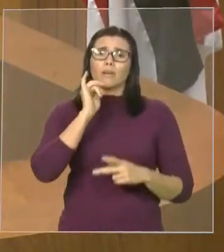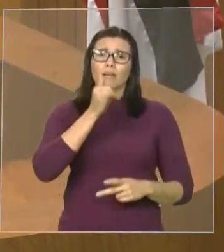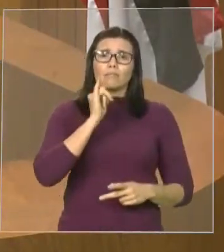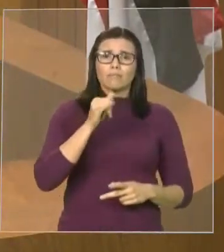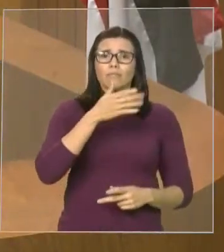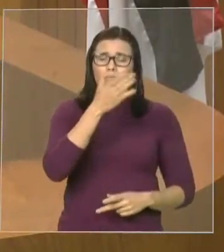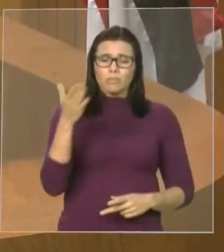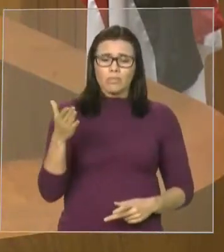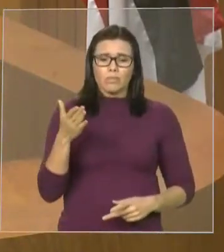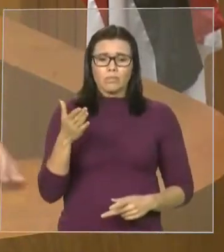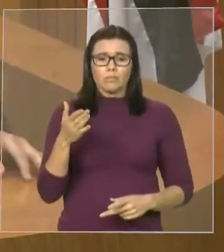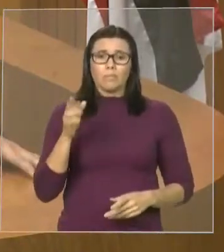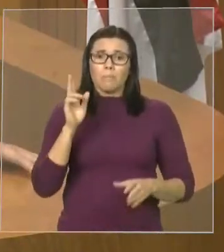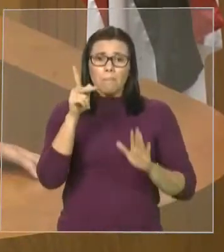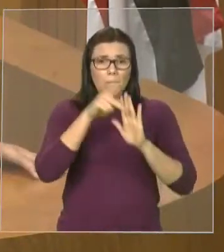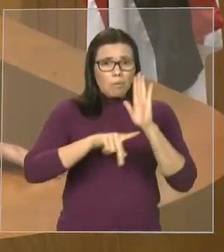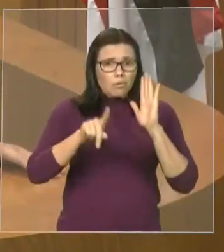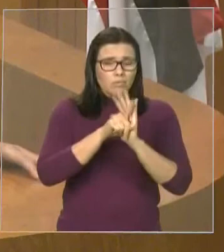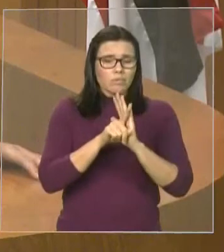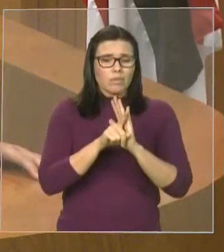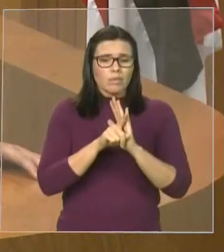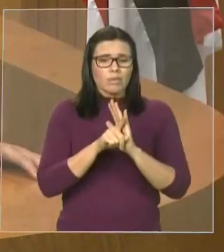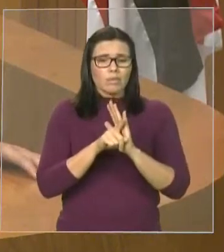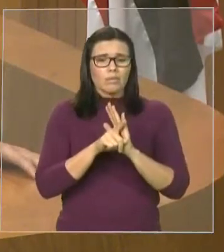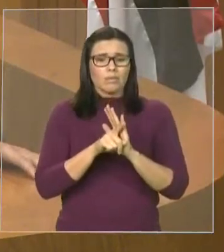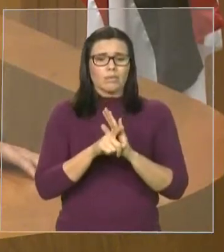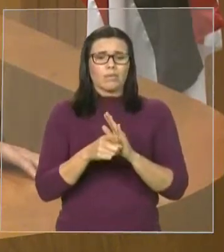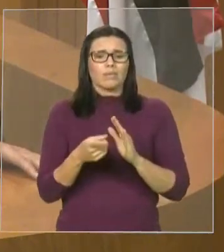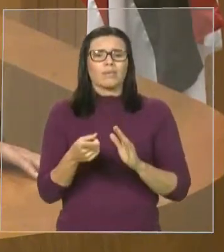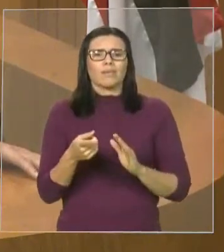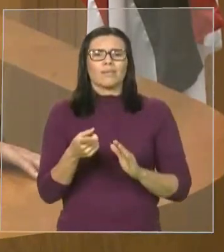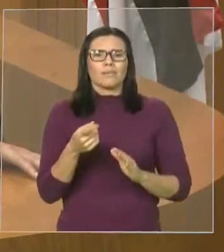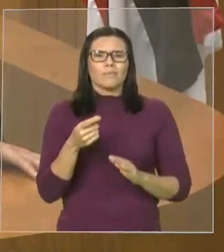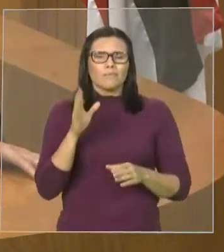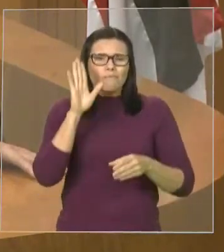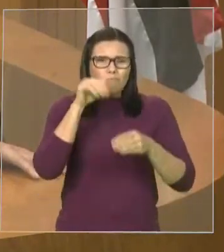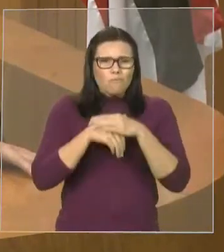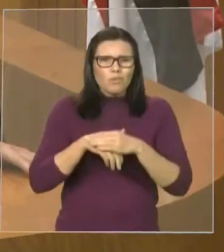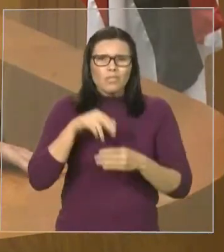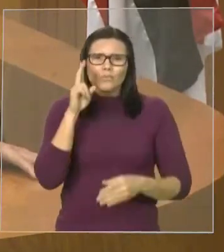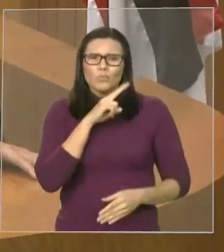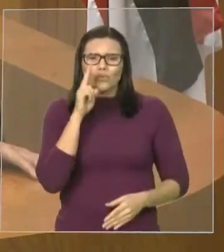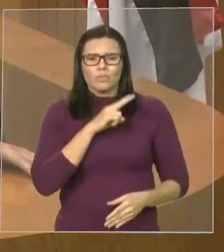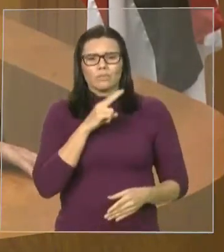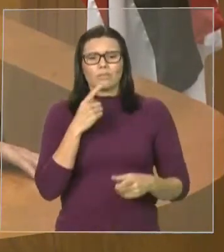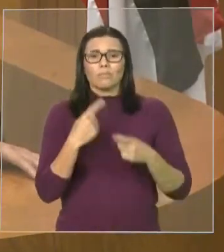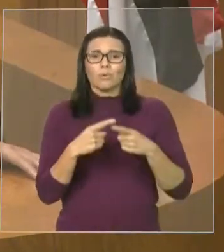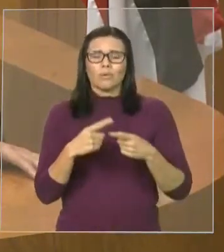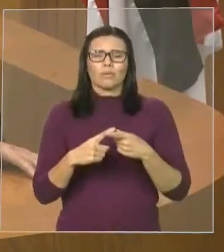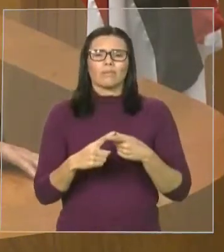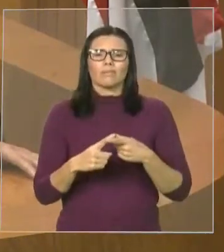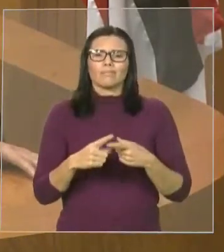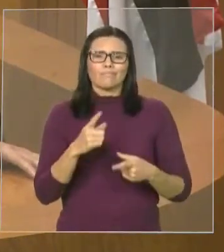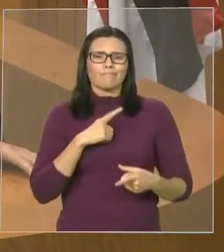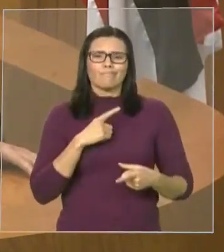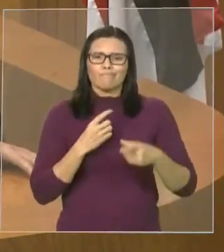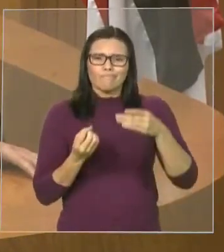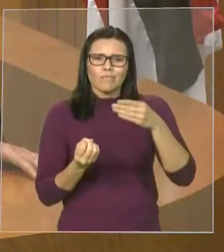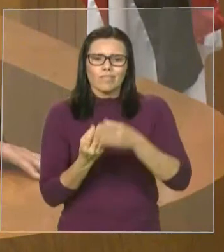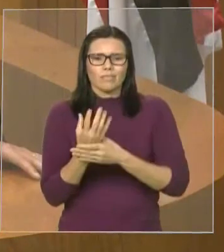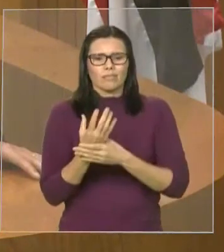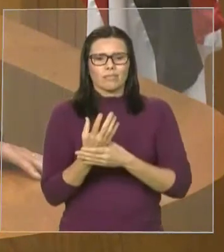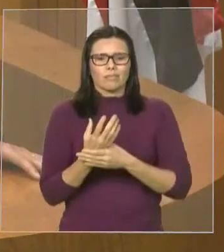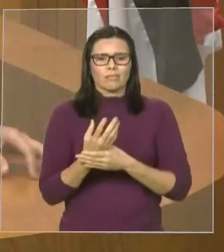quê? Porque tem a criação de 39 cargos em comissão. É por isso que está sendo votado em regime de